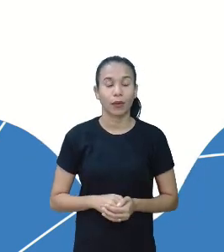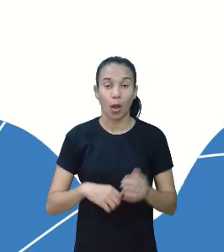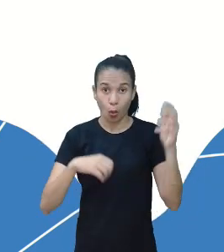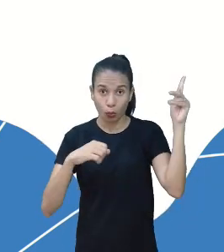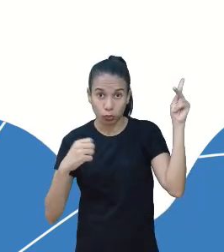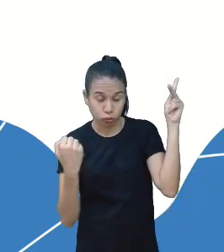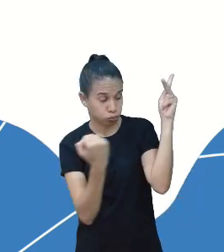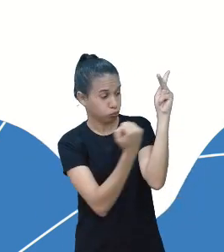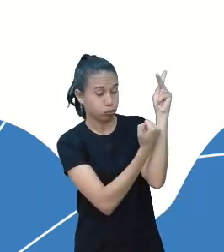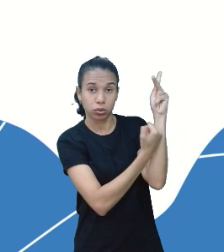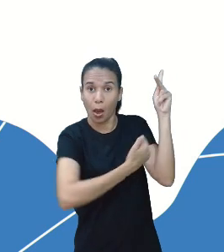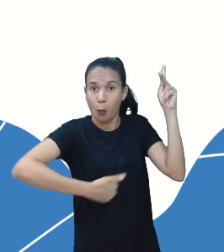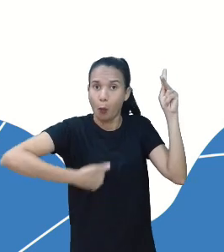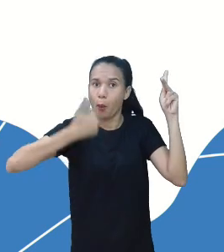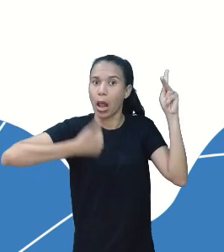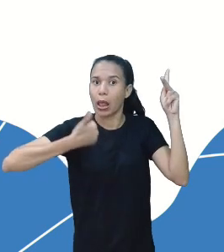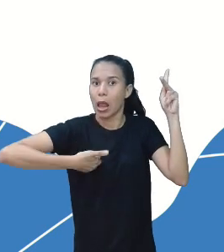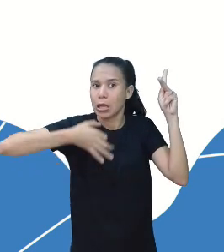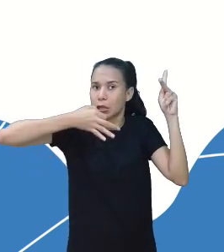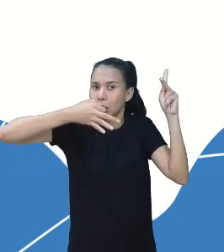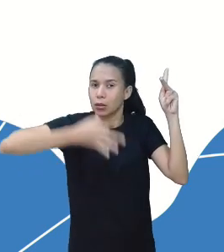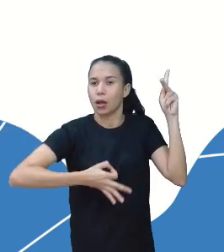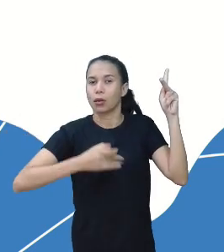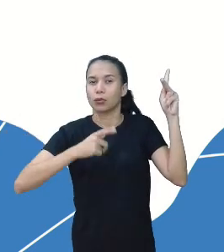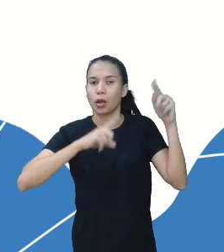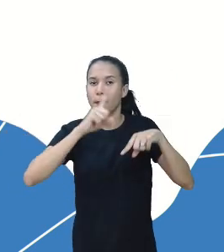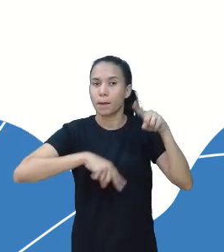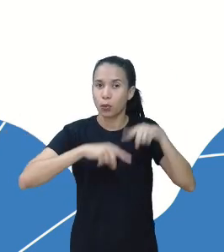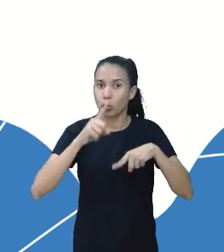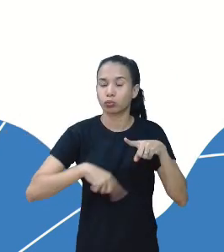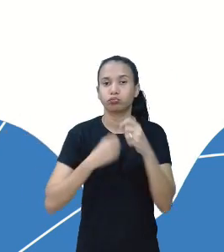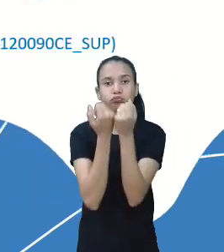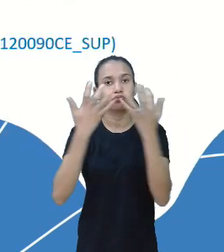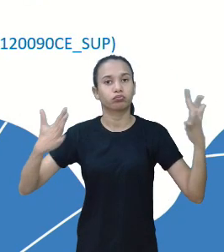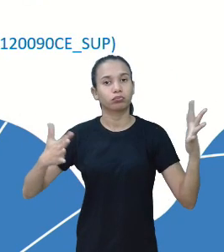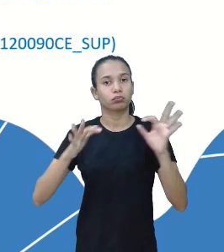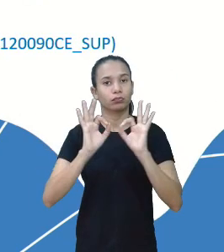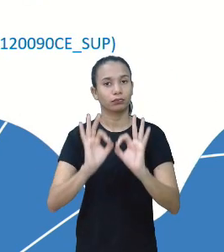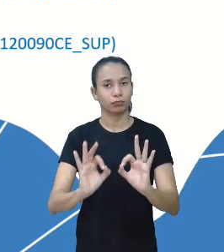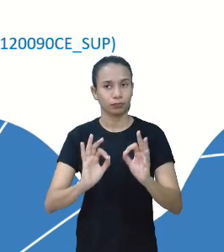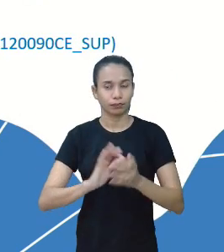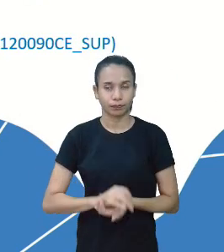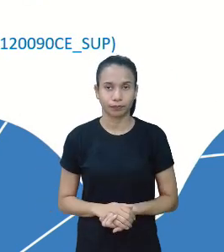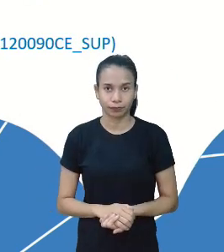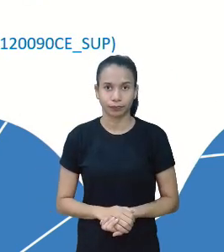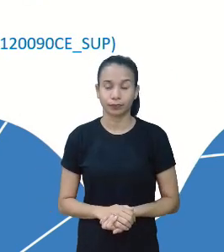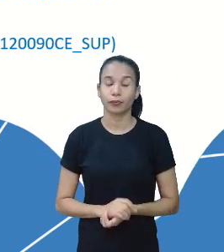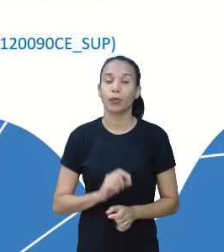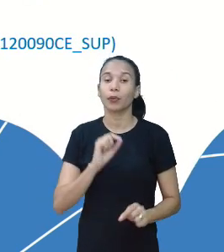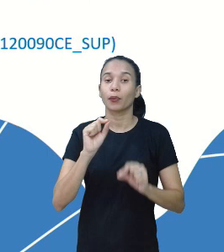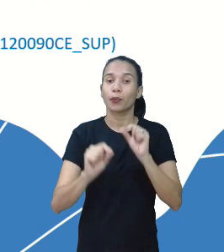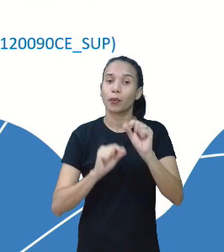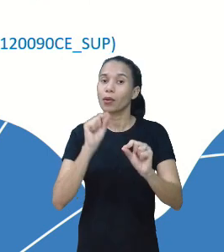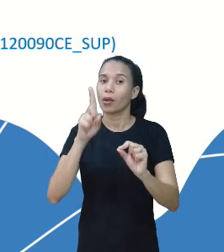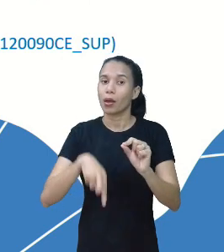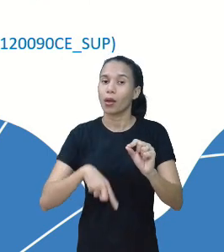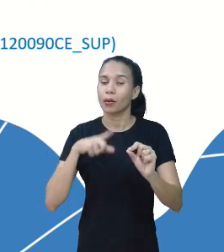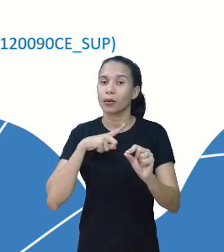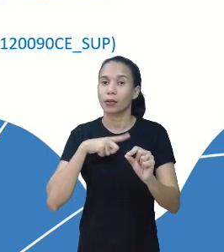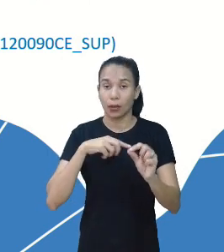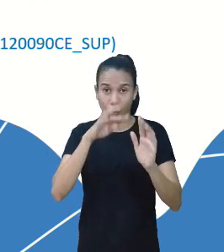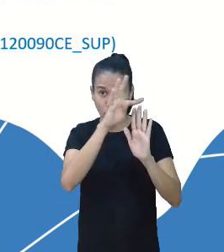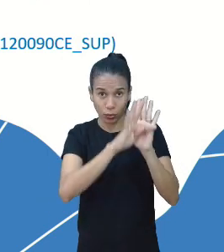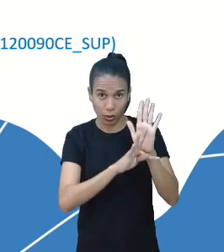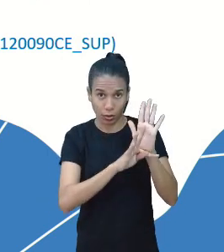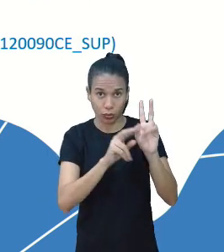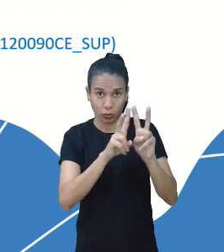Os selos de qualidade garantem que o produto é ambientalmente correto. Então, ó, o que é que diz aqui no